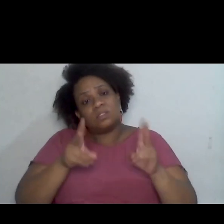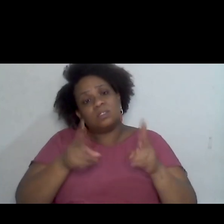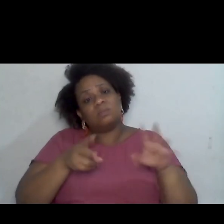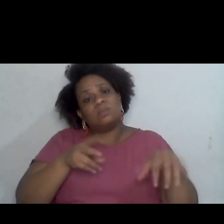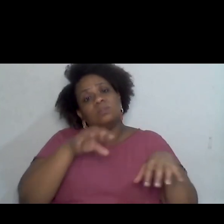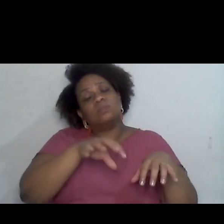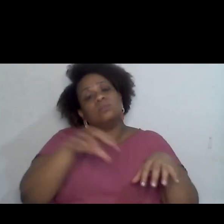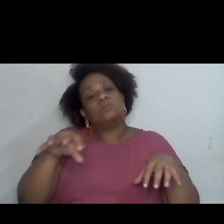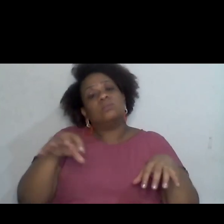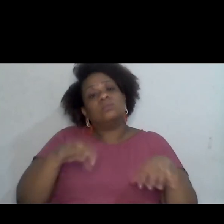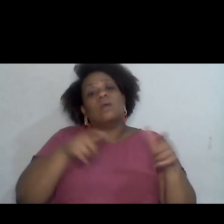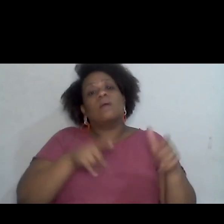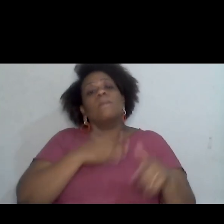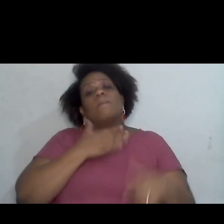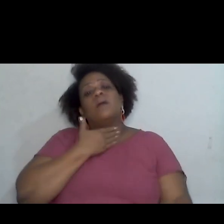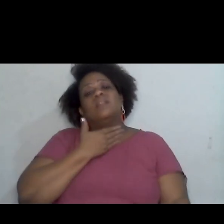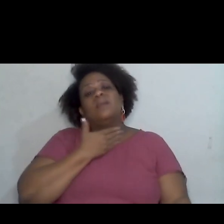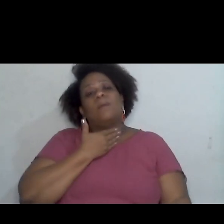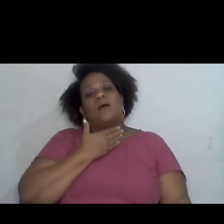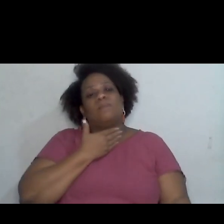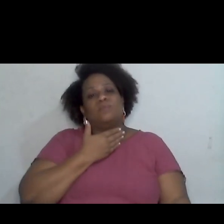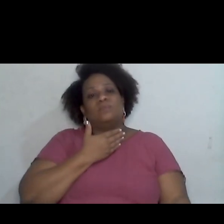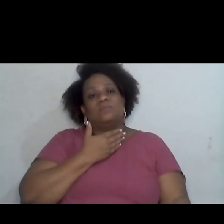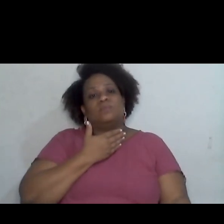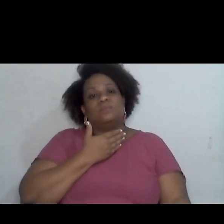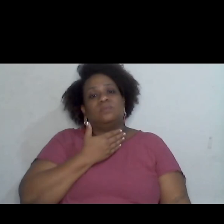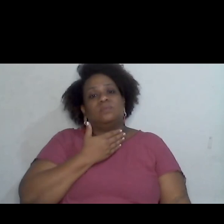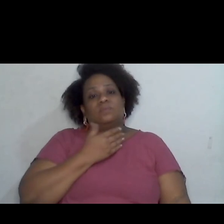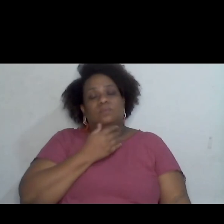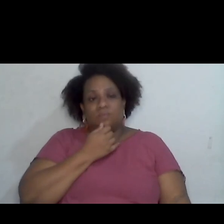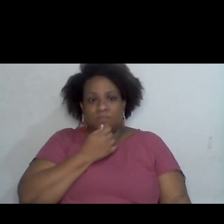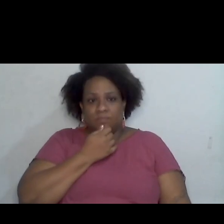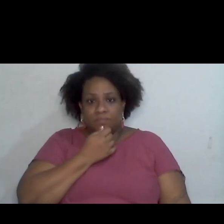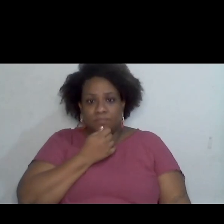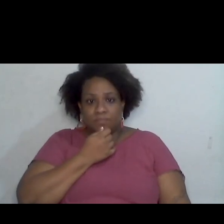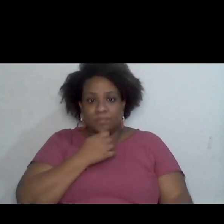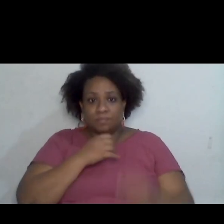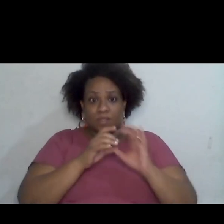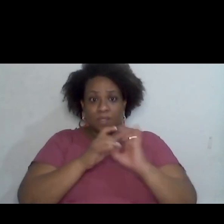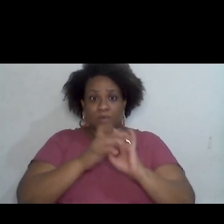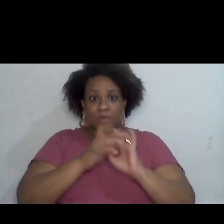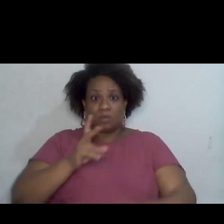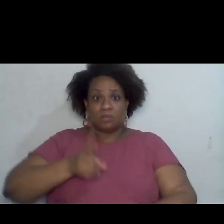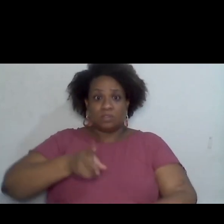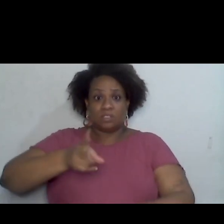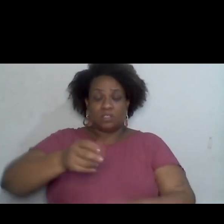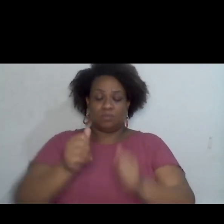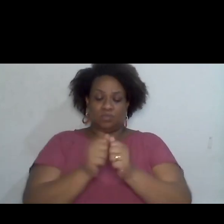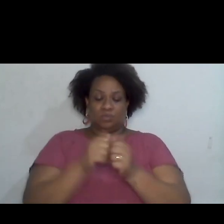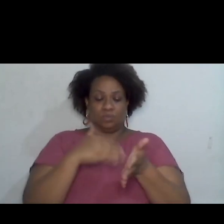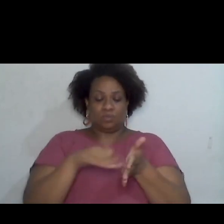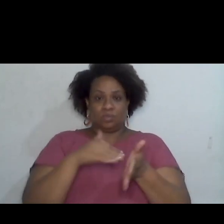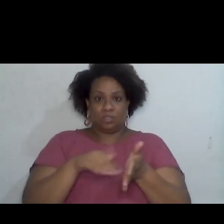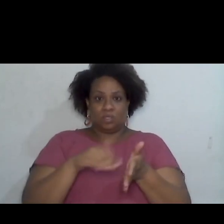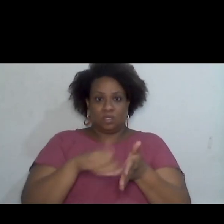bater esse papo, e vamos problematizar junto com o Fernando, que é o representante da Secult, nesse espaço